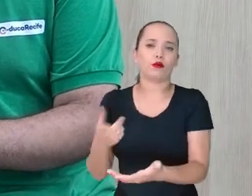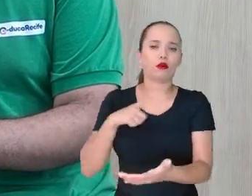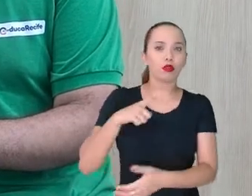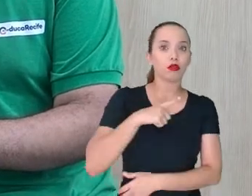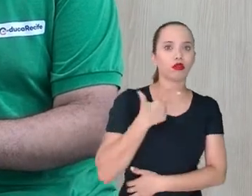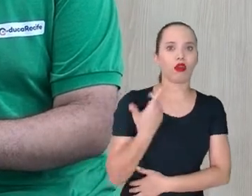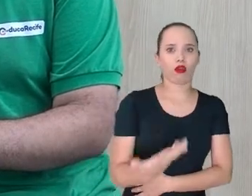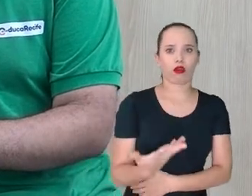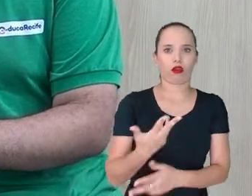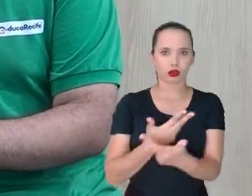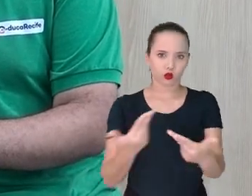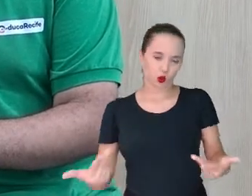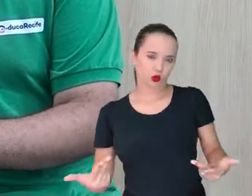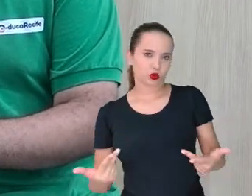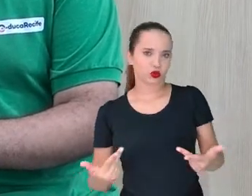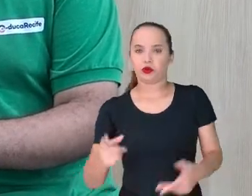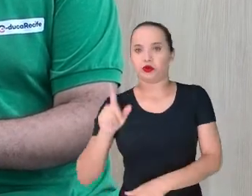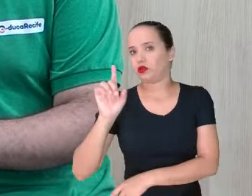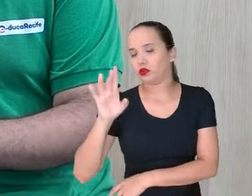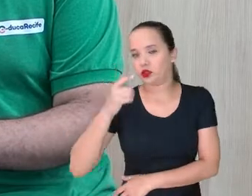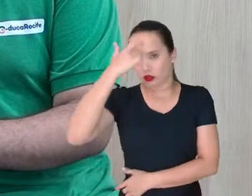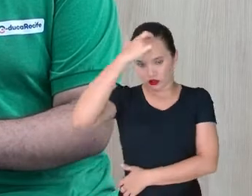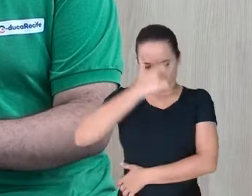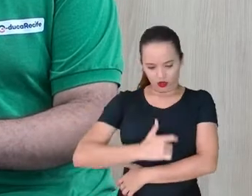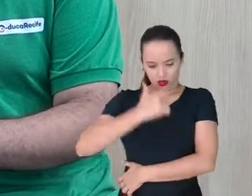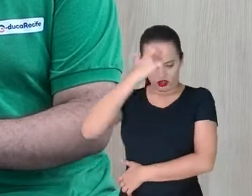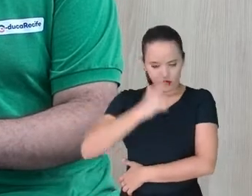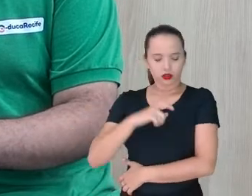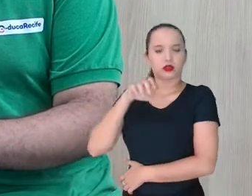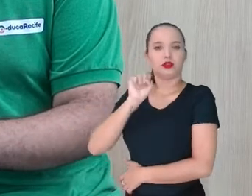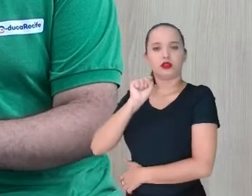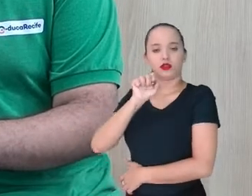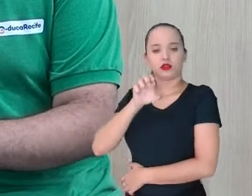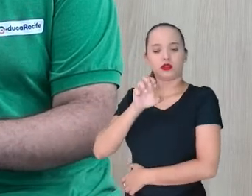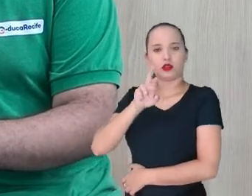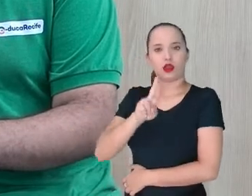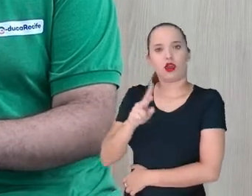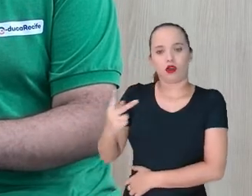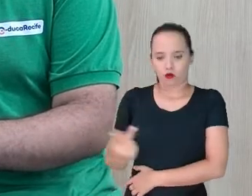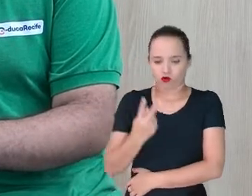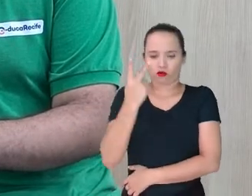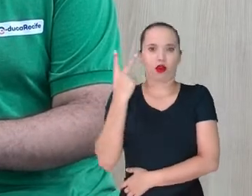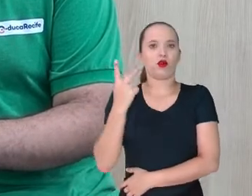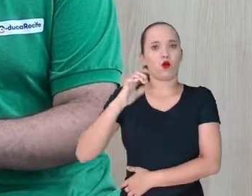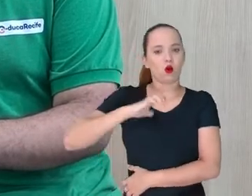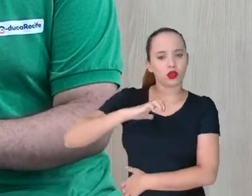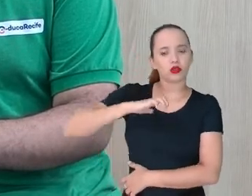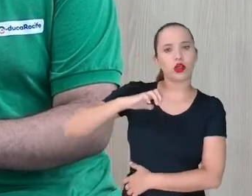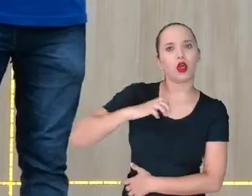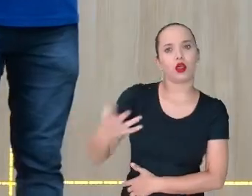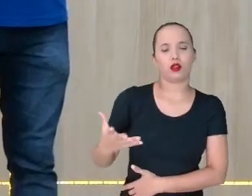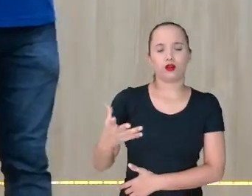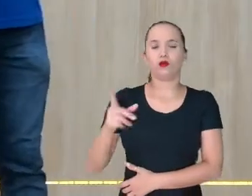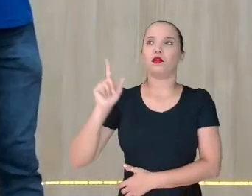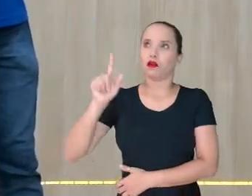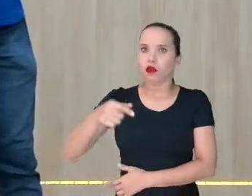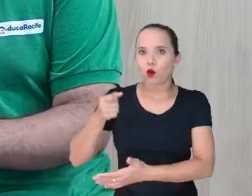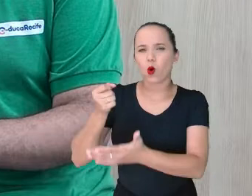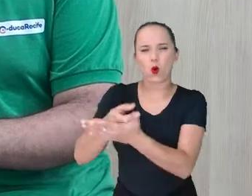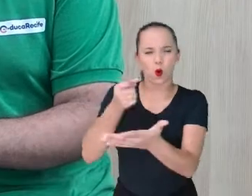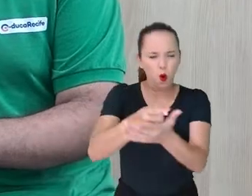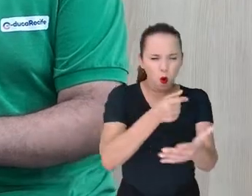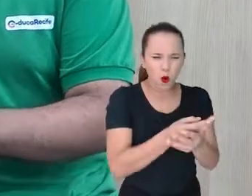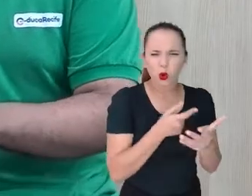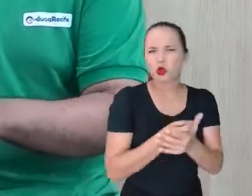ter, não de ser, dos valores, né, os nossos valores éticos, nossas virtudes. O consumismo ele é muito, professor,